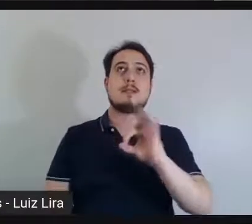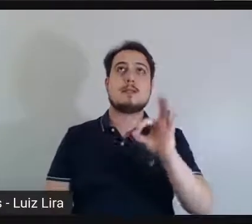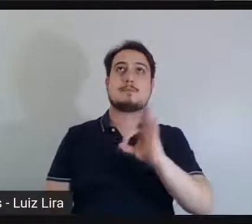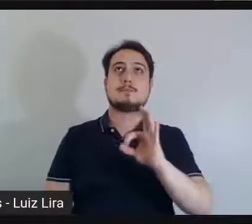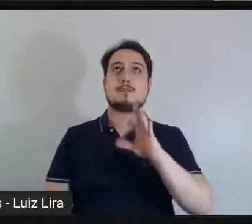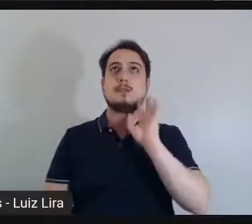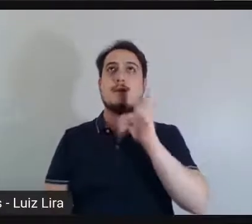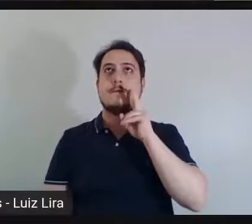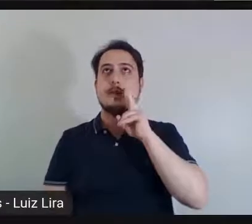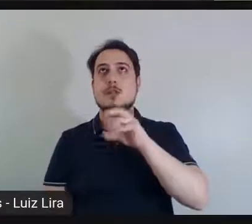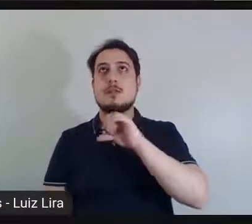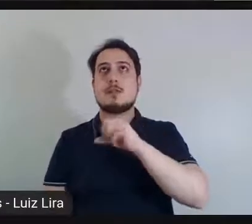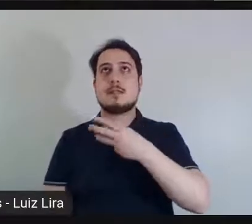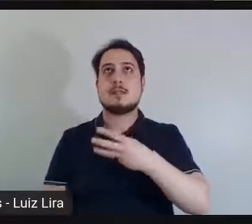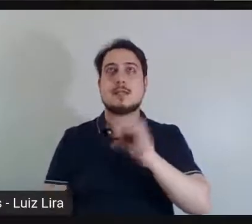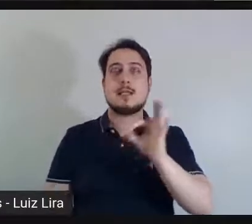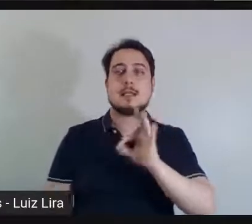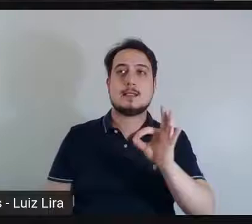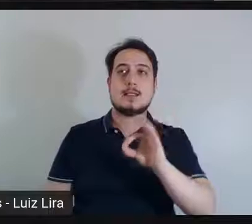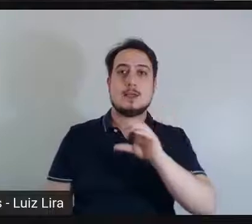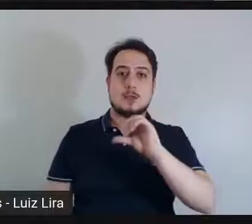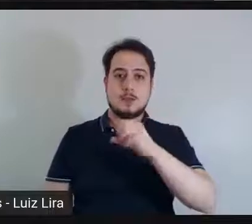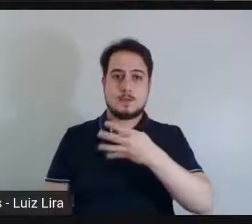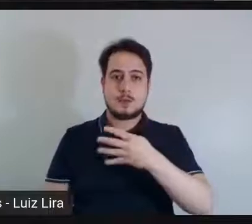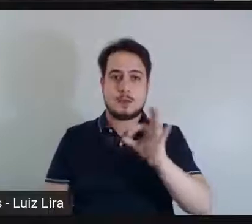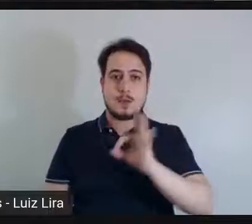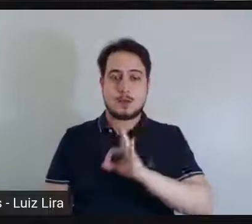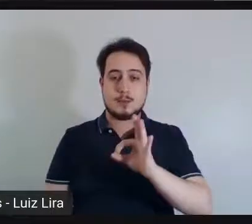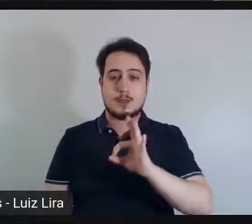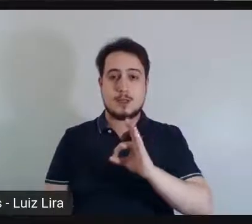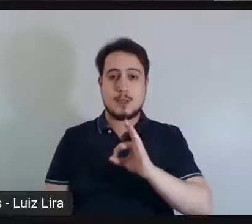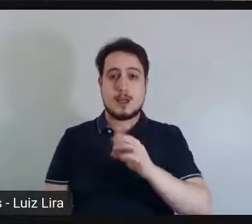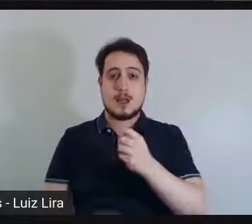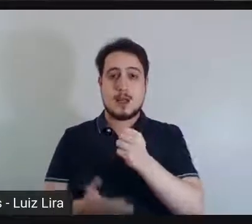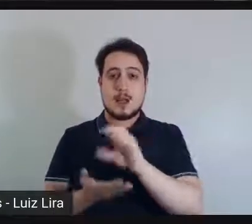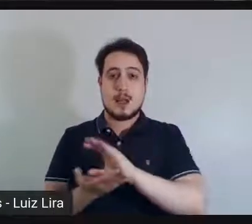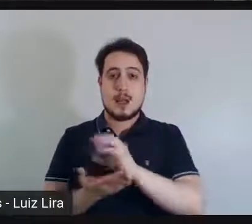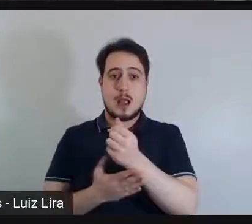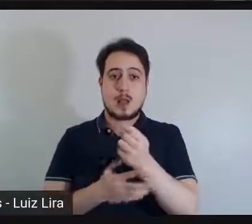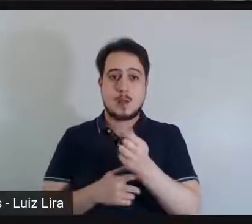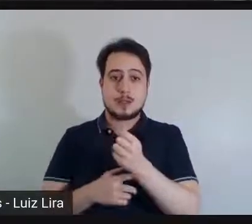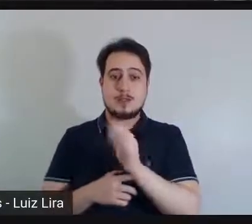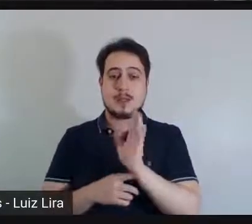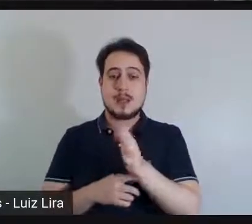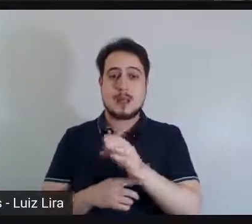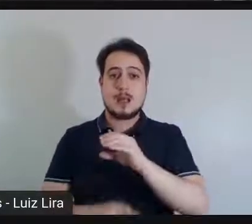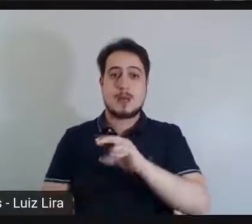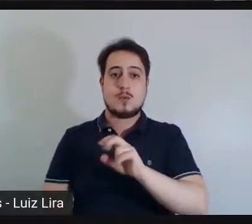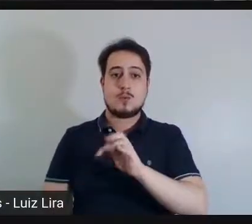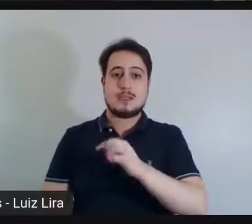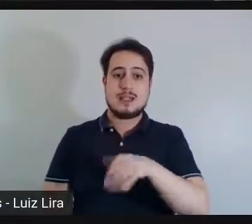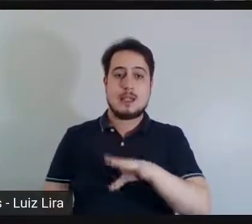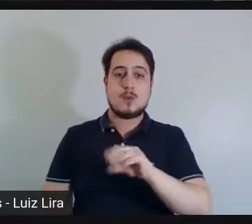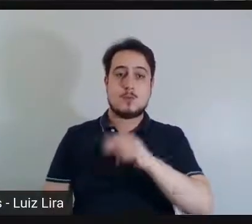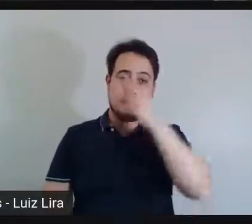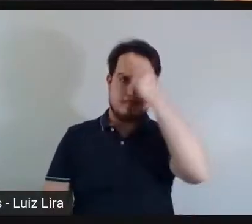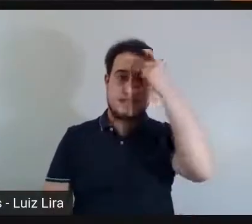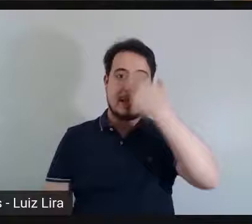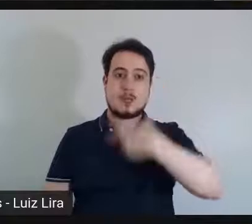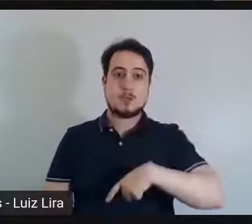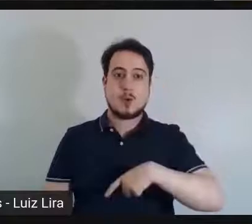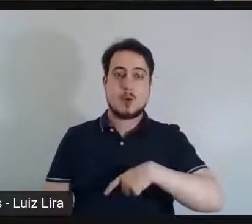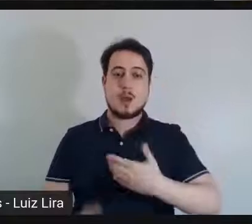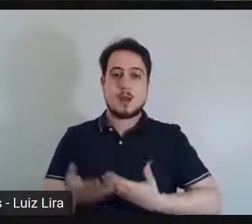93%, 94% do órgão, do orçamento do órgão, Perfeito, é custeio. Custeio com pessoal. O